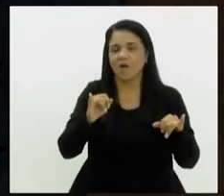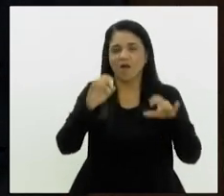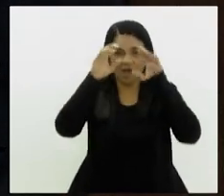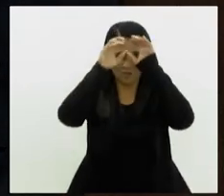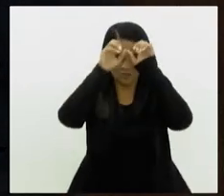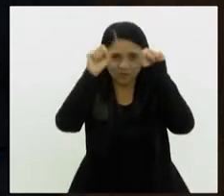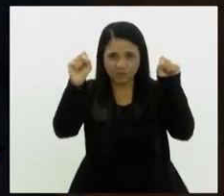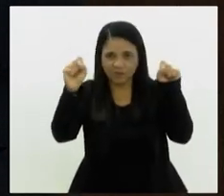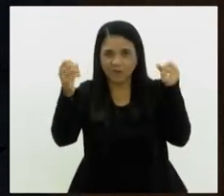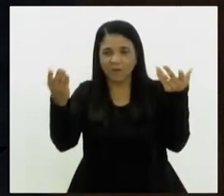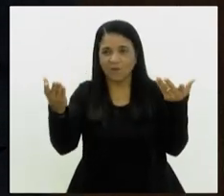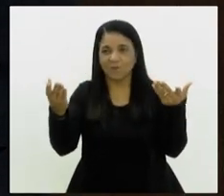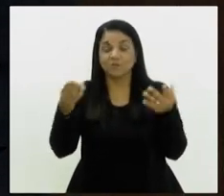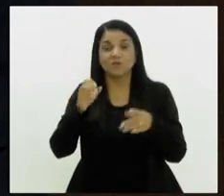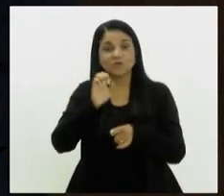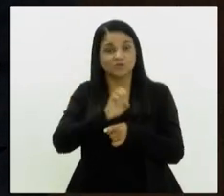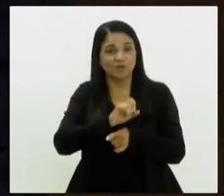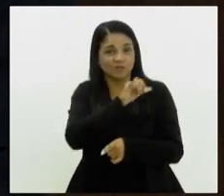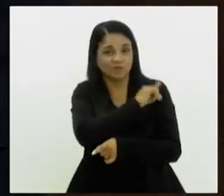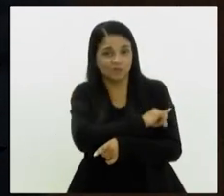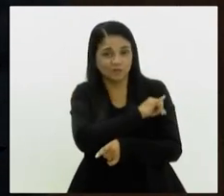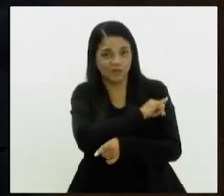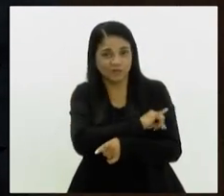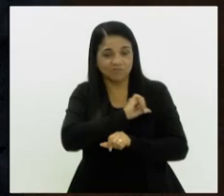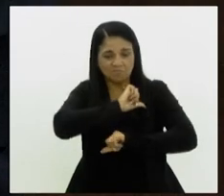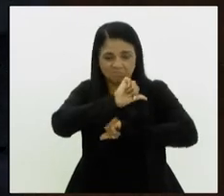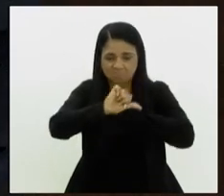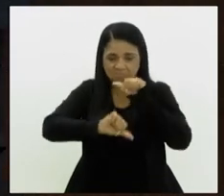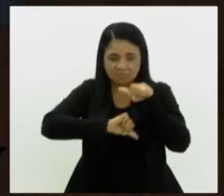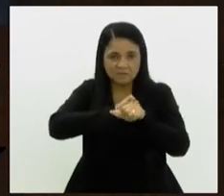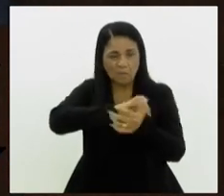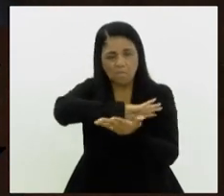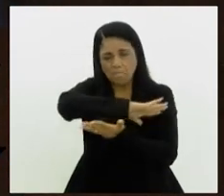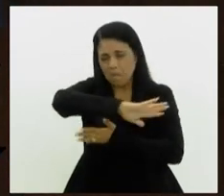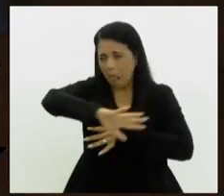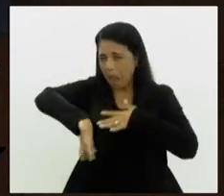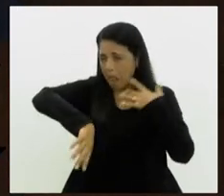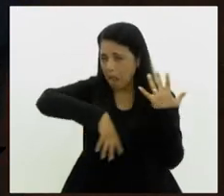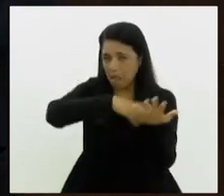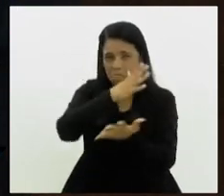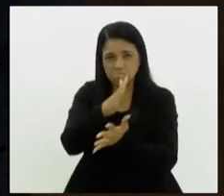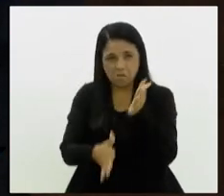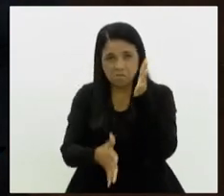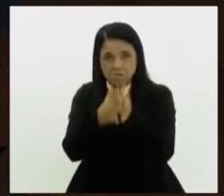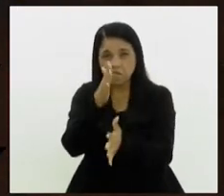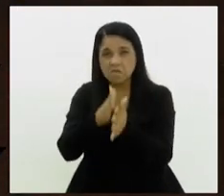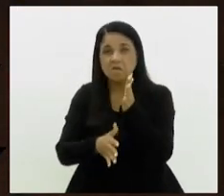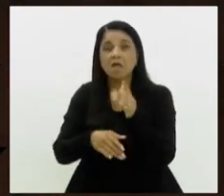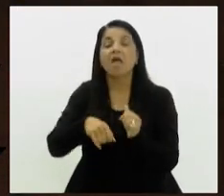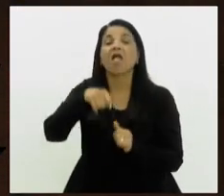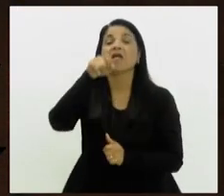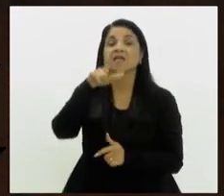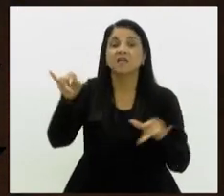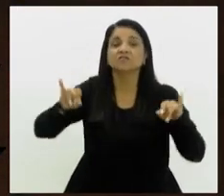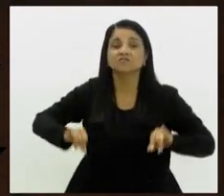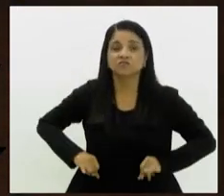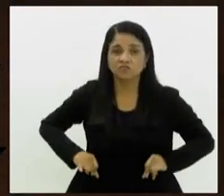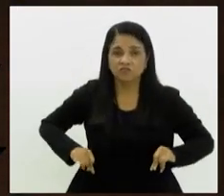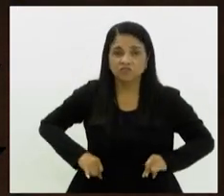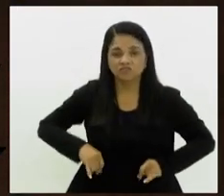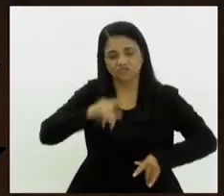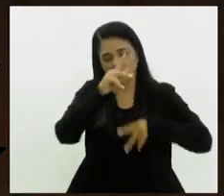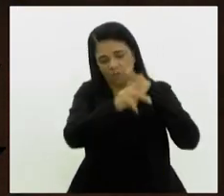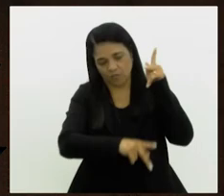tribunal. Portanto, o Rio de Janeiro está transformado em um caos e quem está pagando essa conta é o